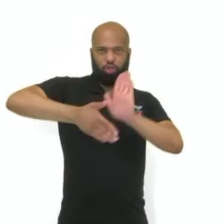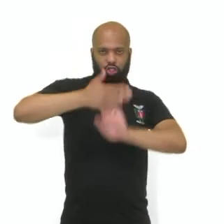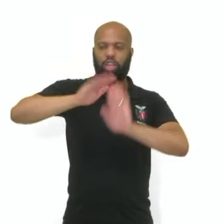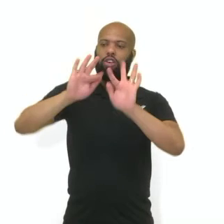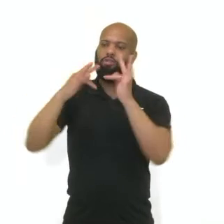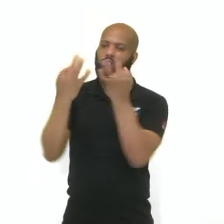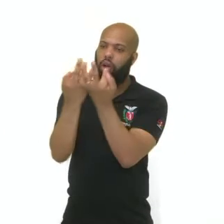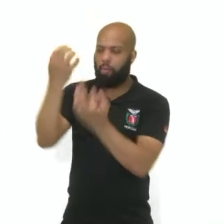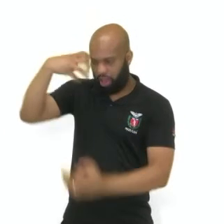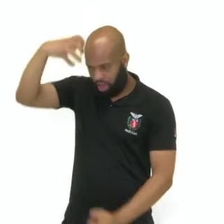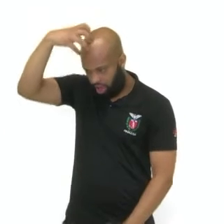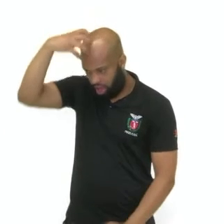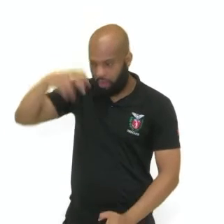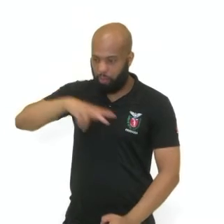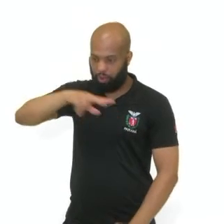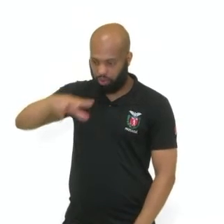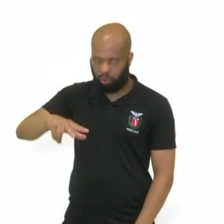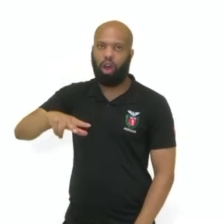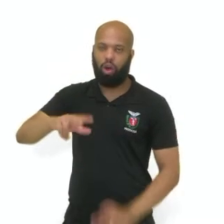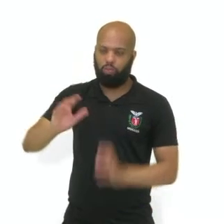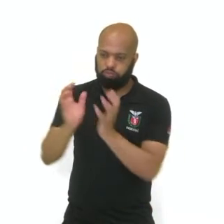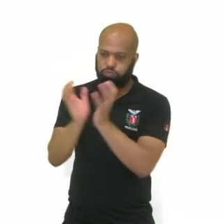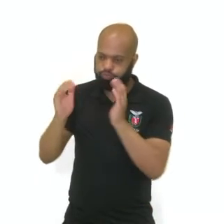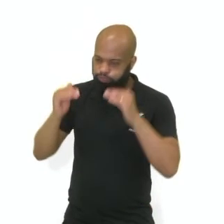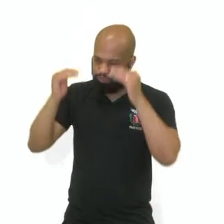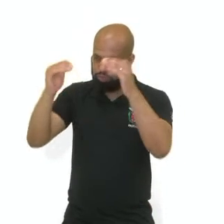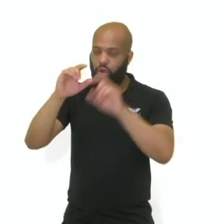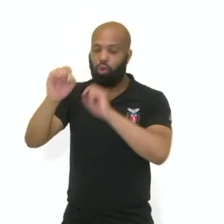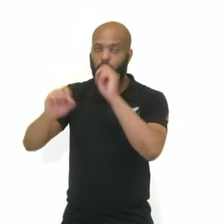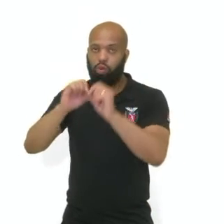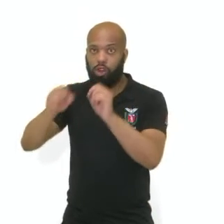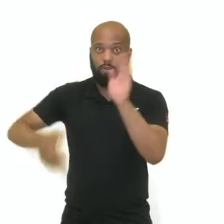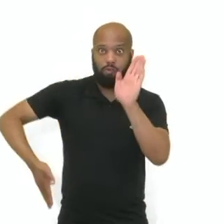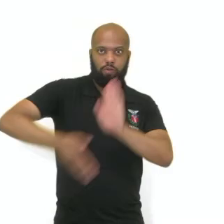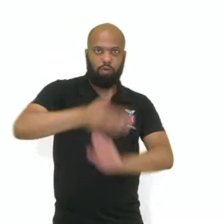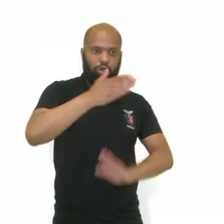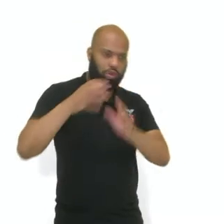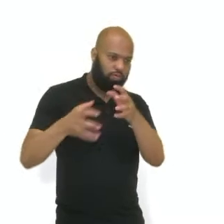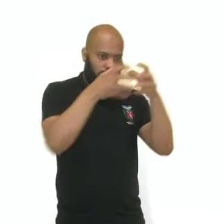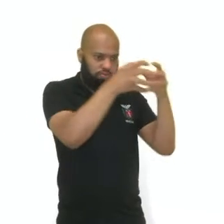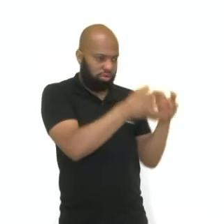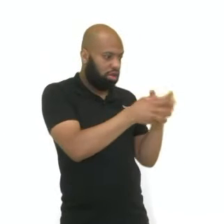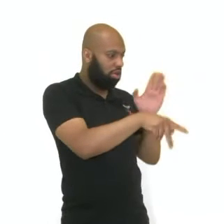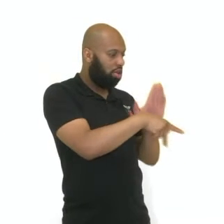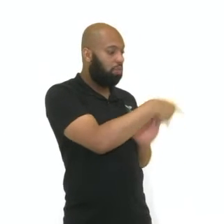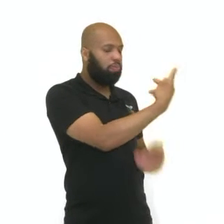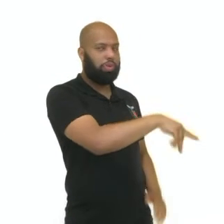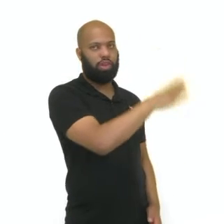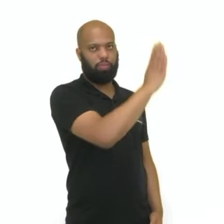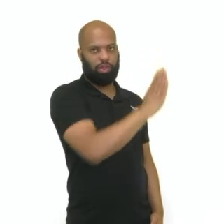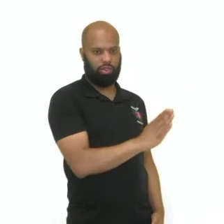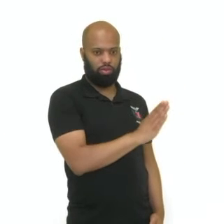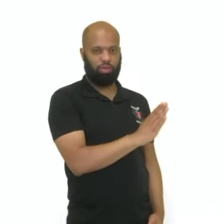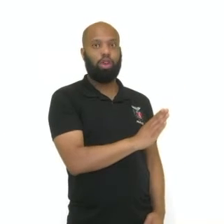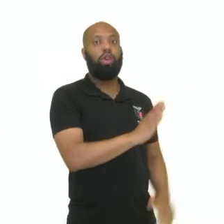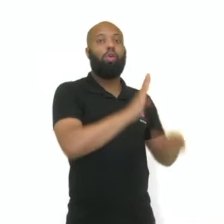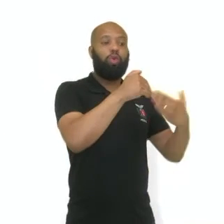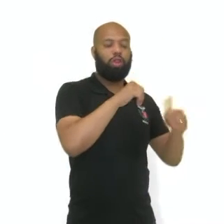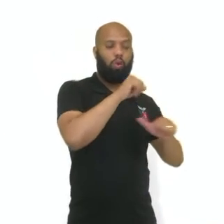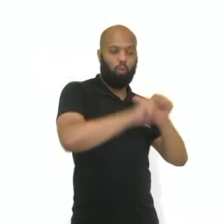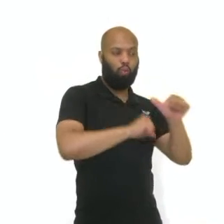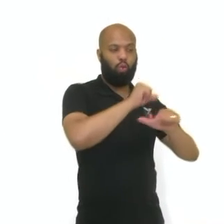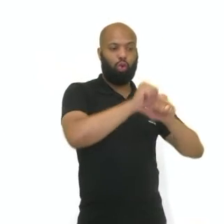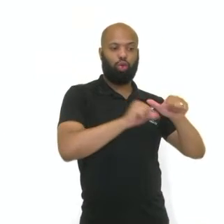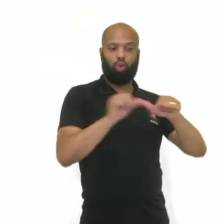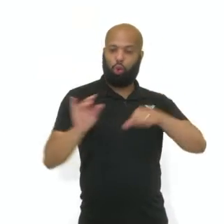família real portuguesa e a corte portuguesa fugiram para o Brasil, transferindo a sede do Império